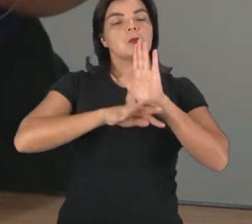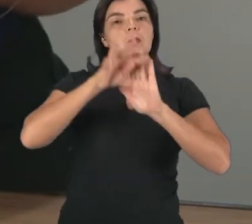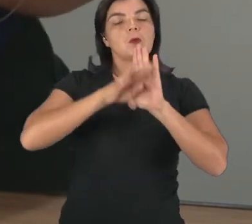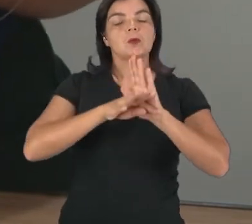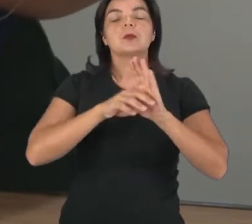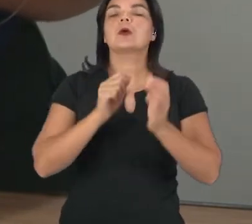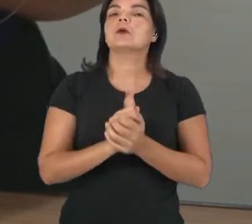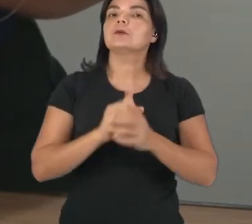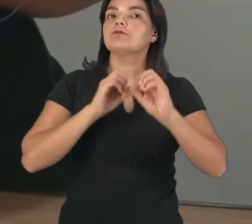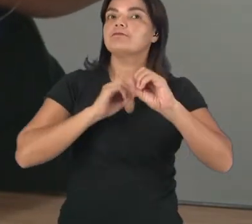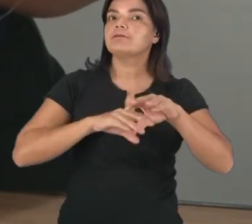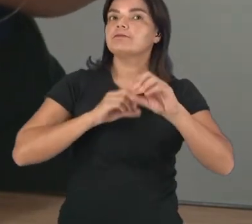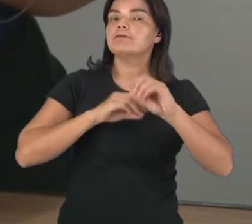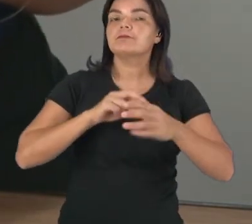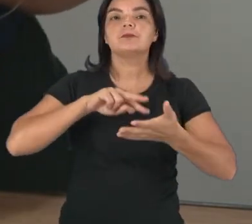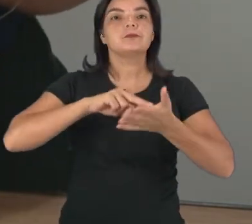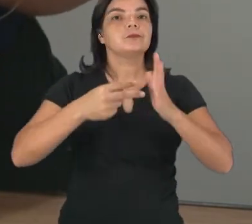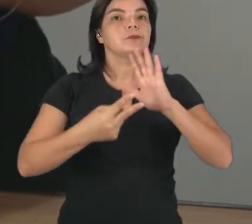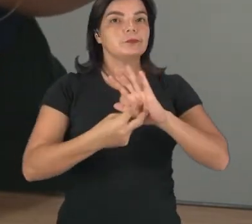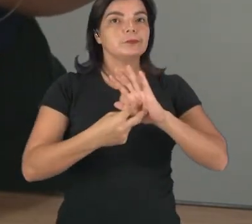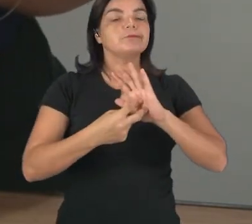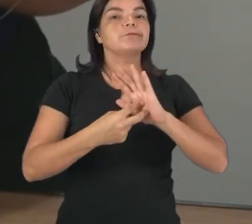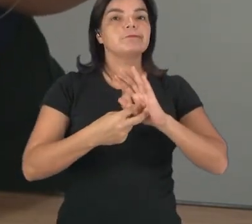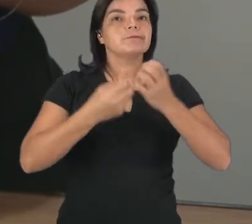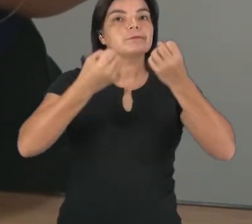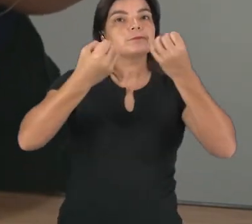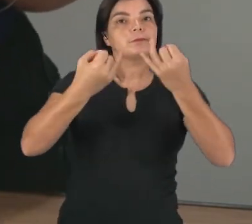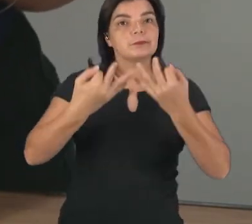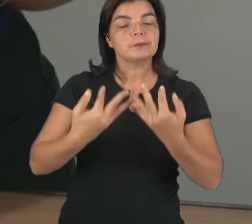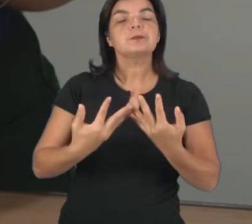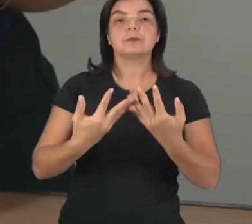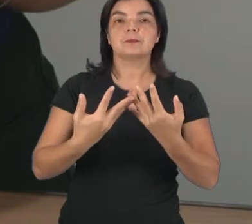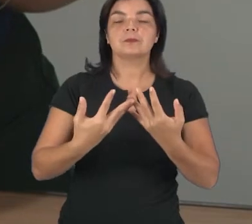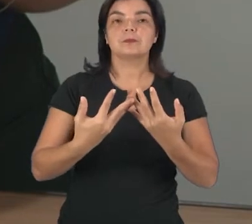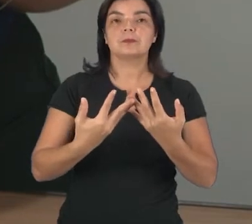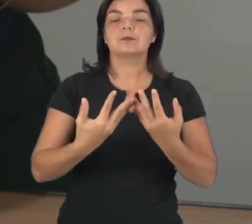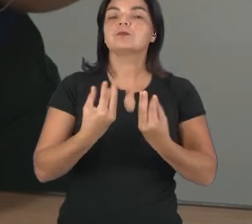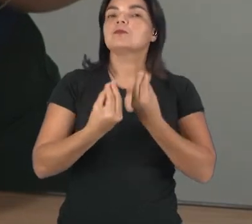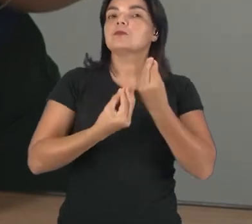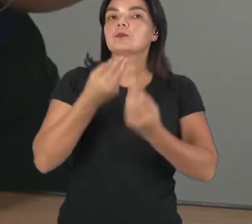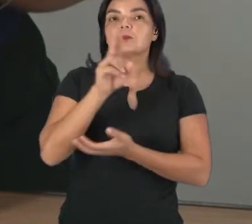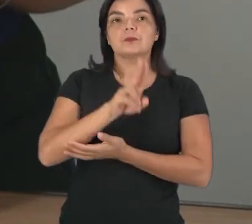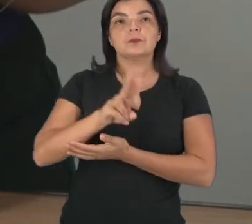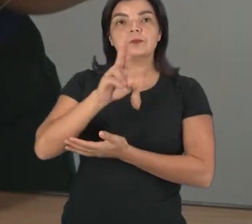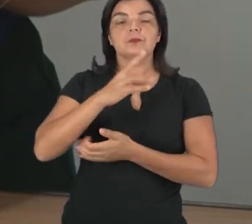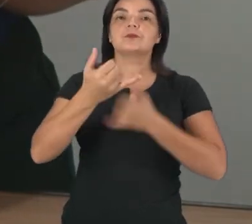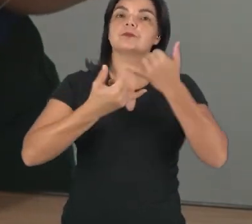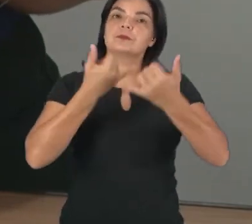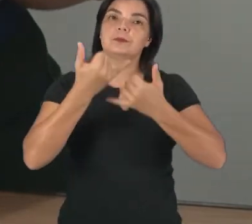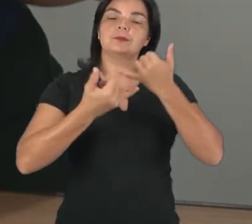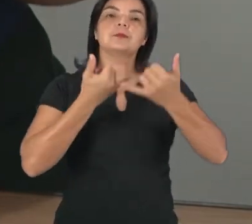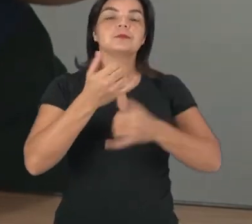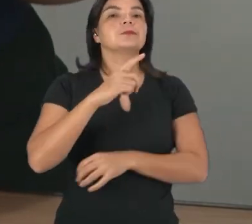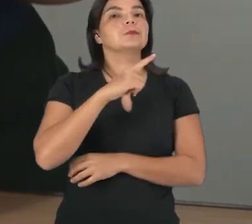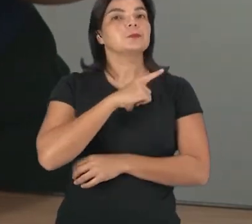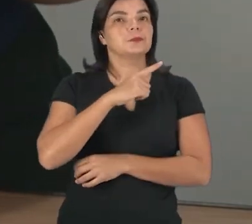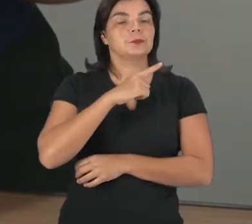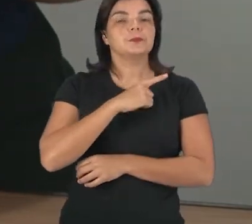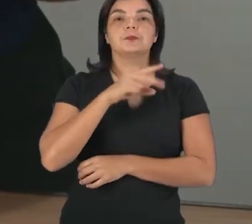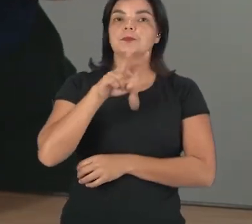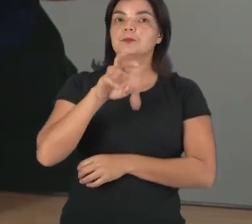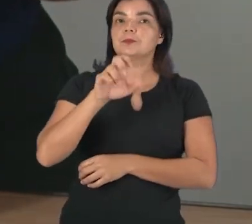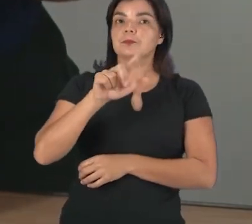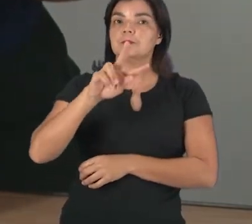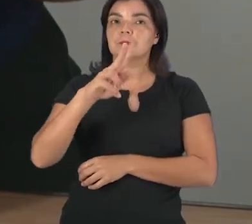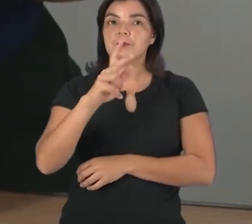nos orientar, ou seja, para nos ensinar, nos dar instruções de como jogar. Aqui nós temos o jogo da